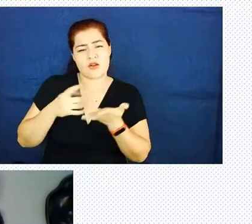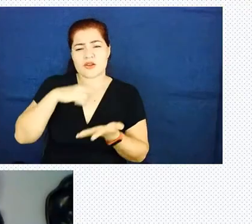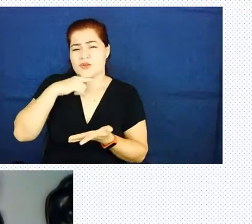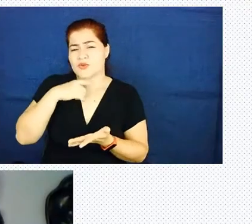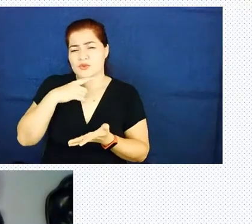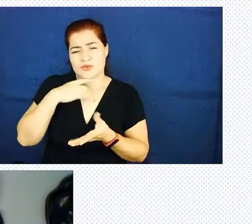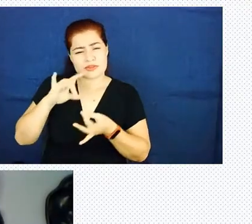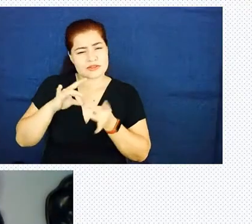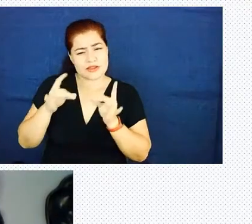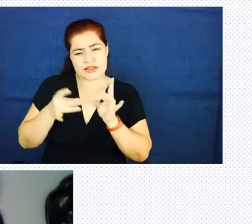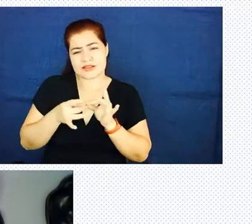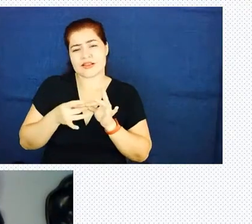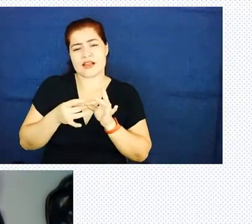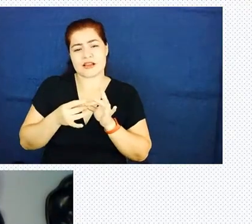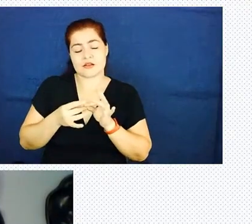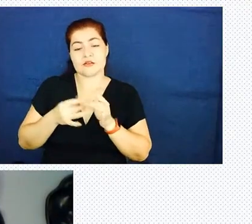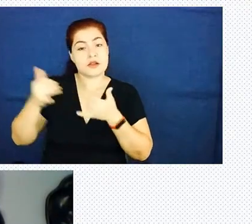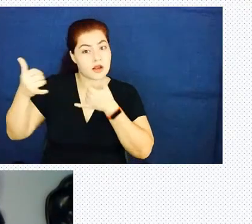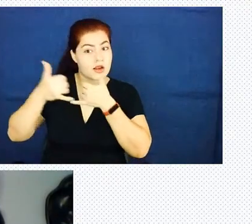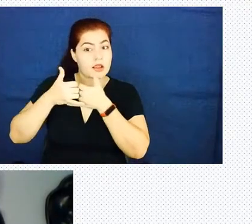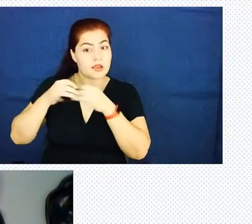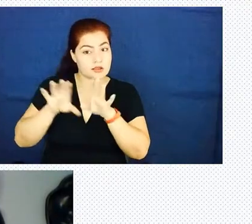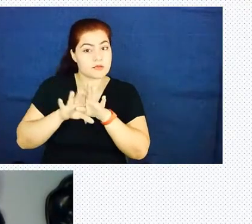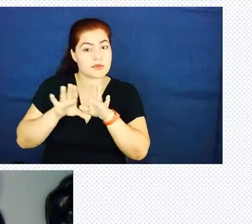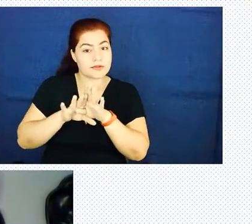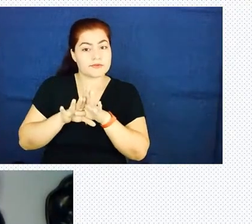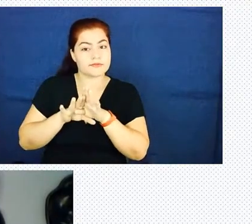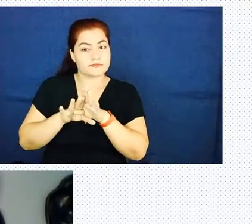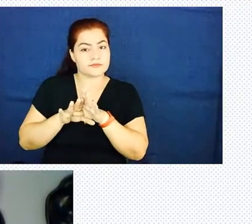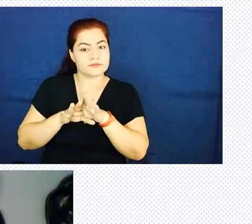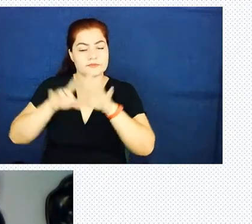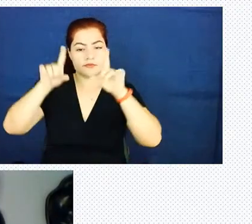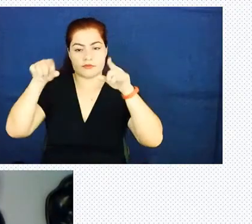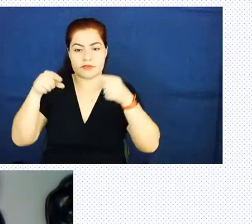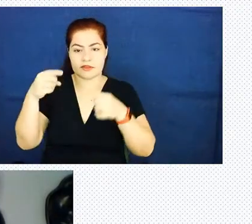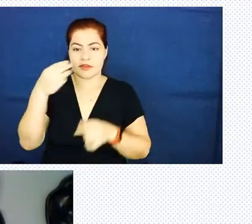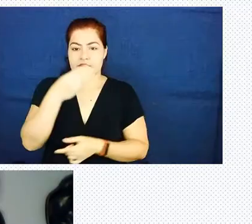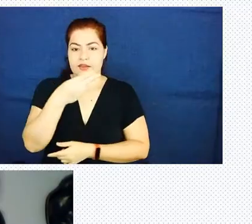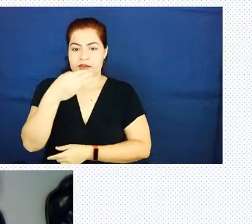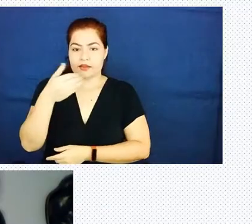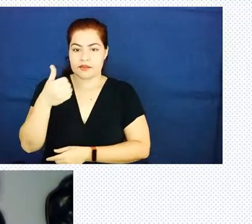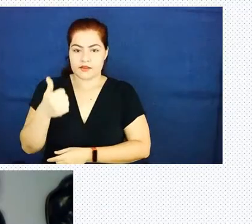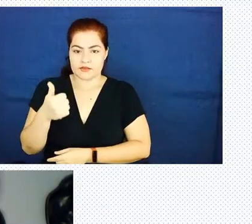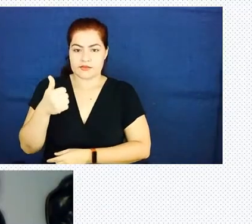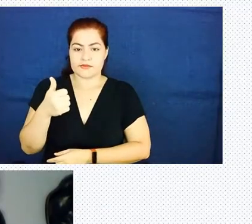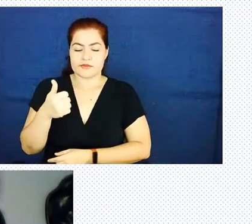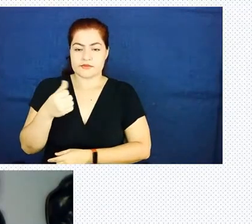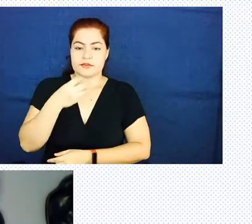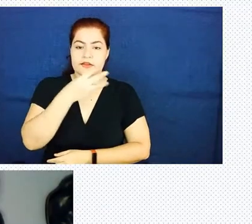nem orar. Liga também. O código é 31